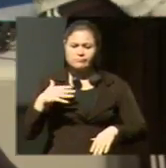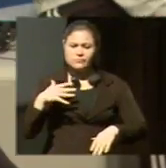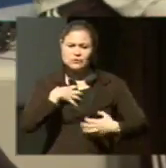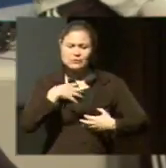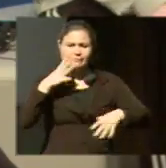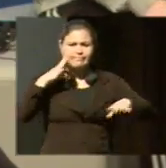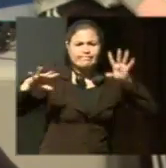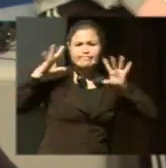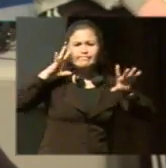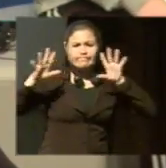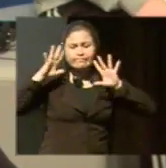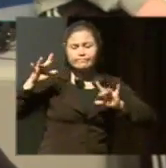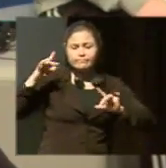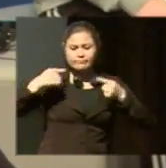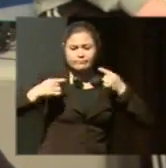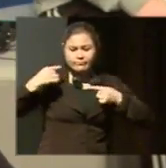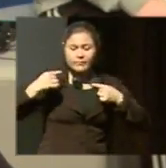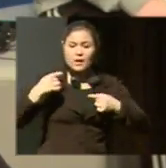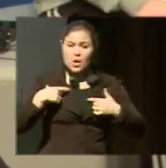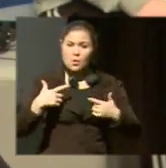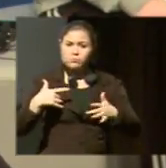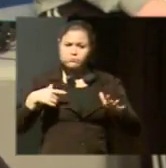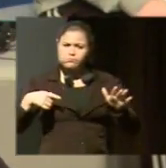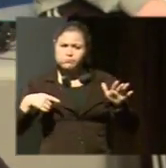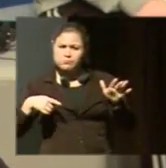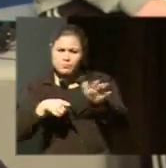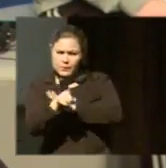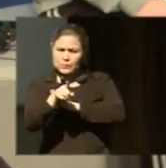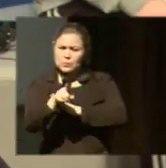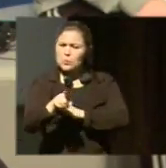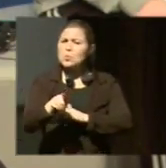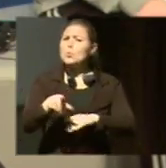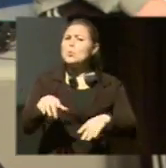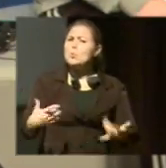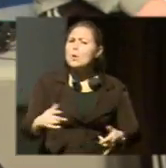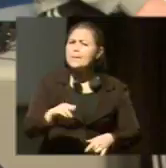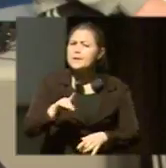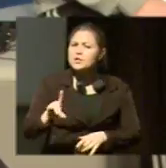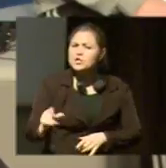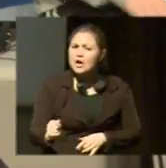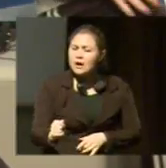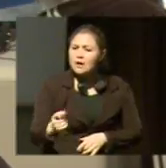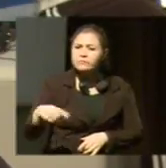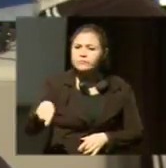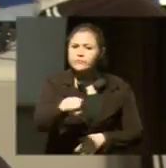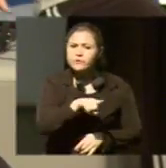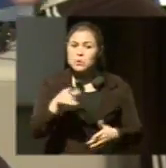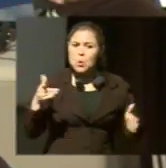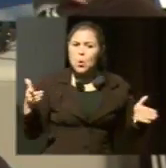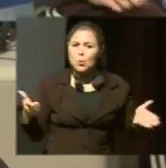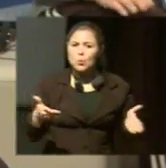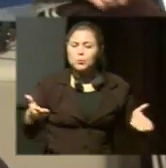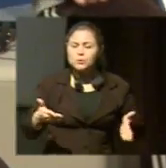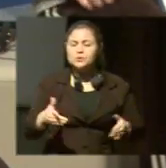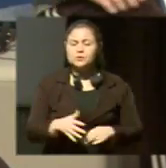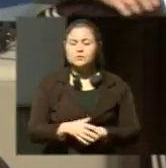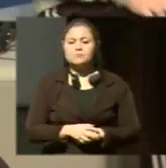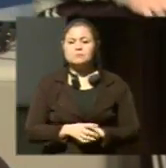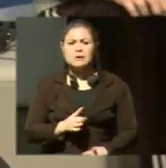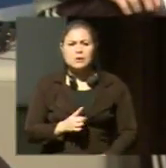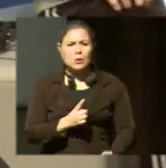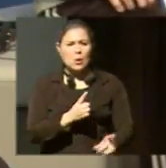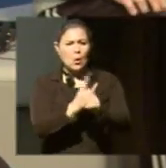reflexão, eu lanço a pergunta, né? Em que mídias vocês hoje